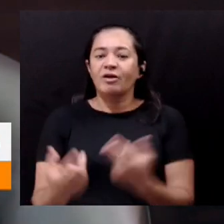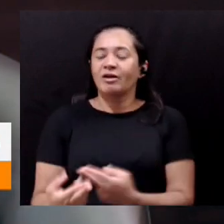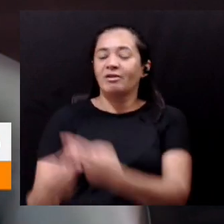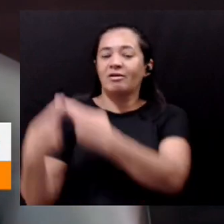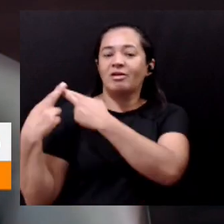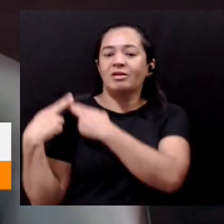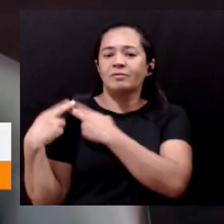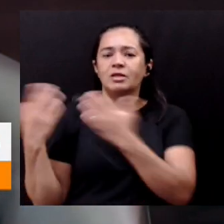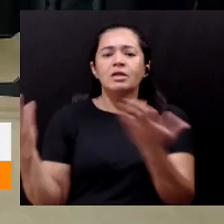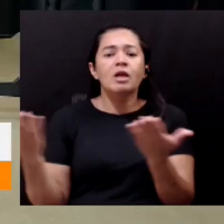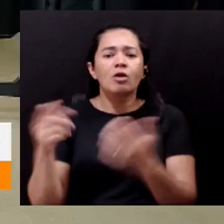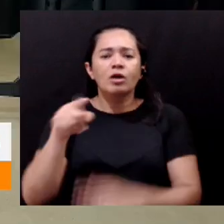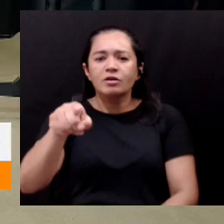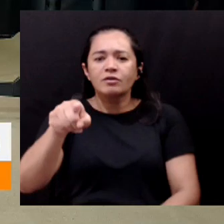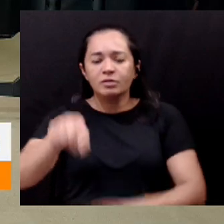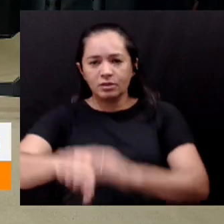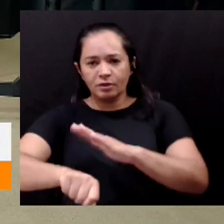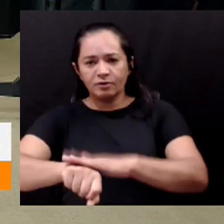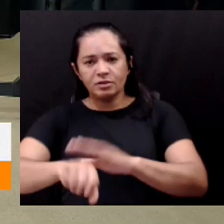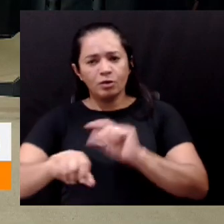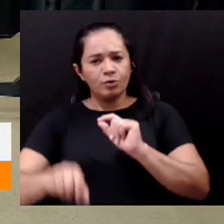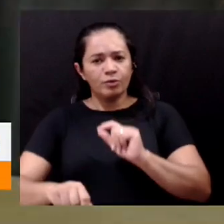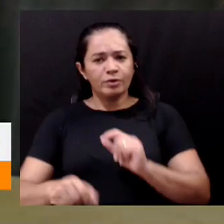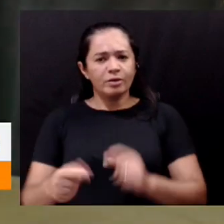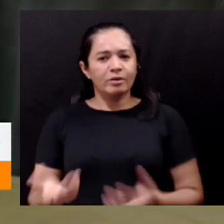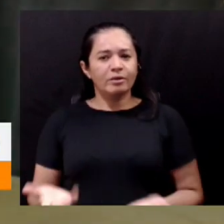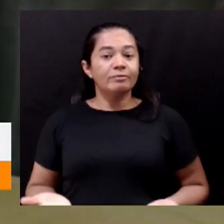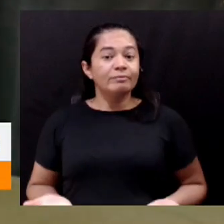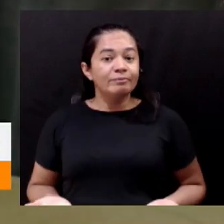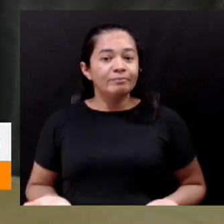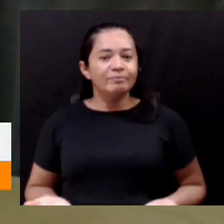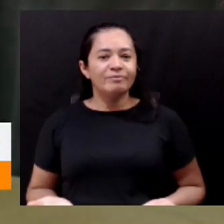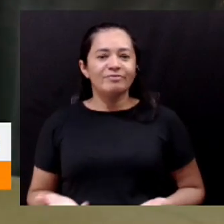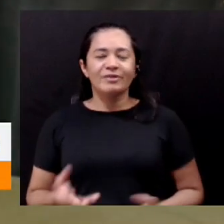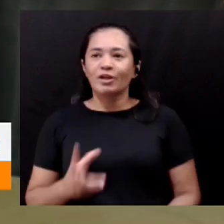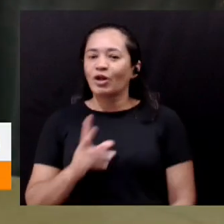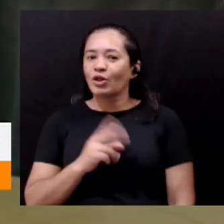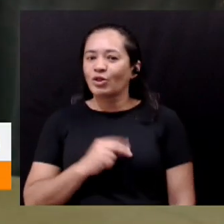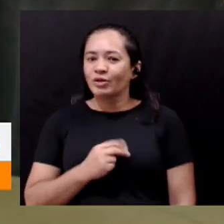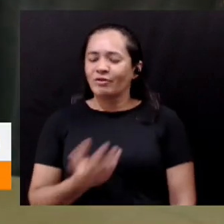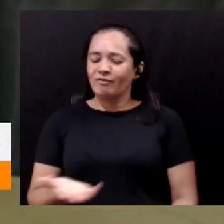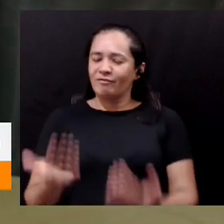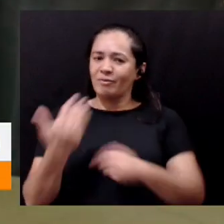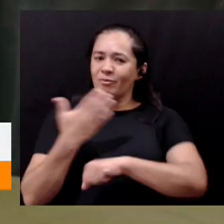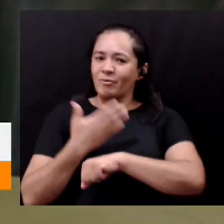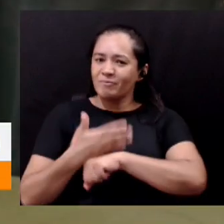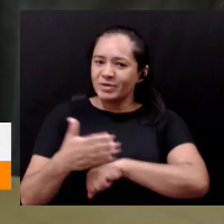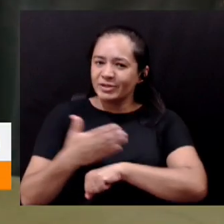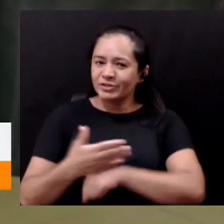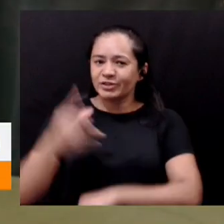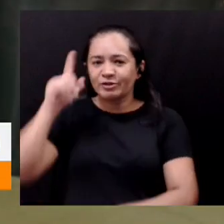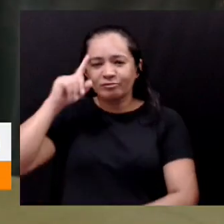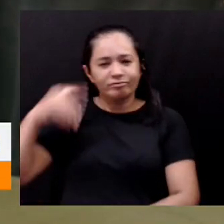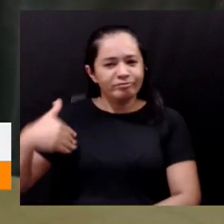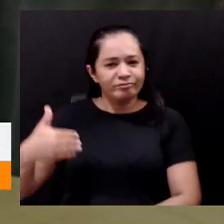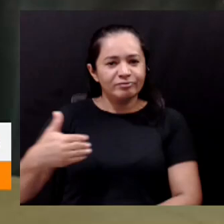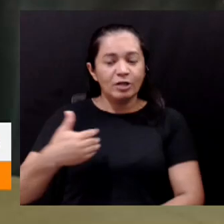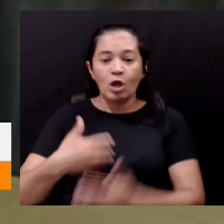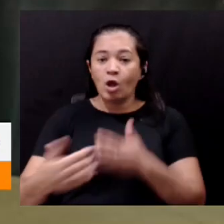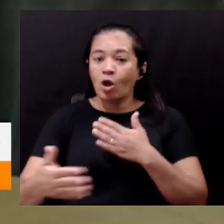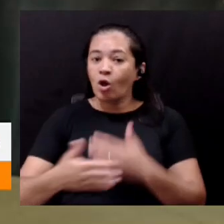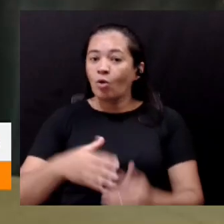que você vai fazer com isso? Uau! Vamos aplicar no nosso dia a Incrível. dia? Seja qual for a sua